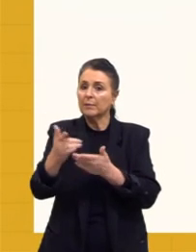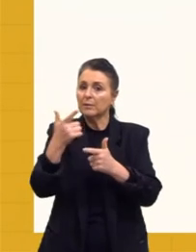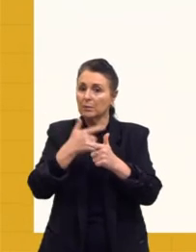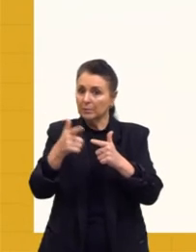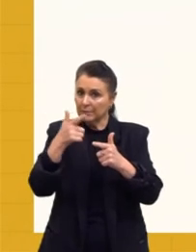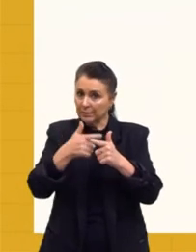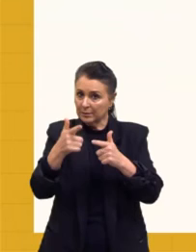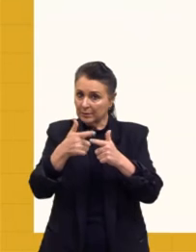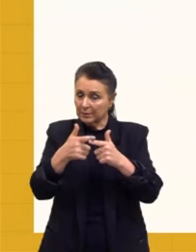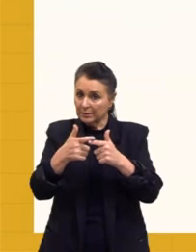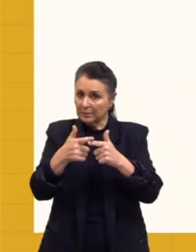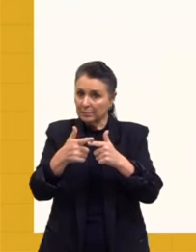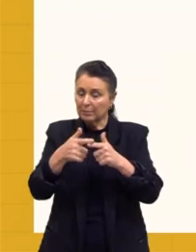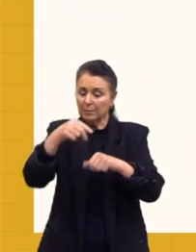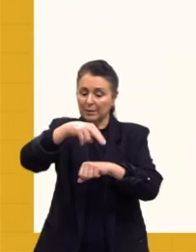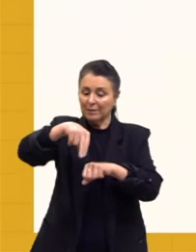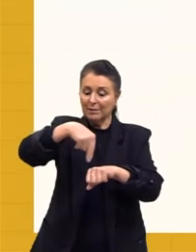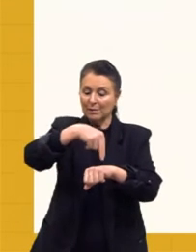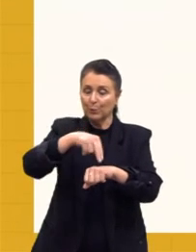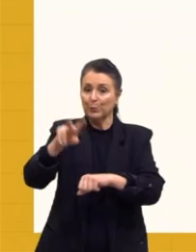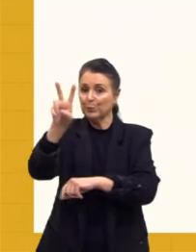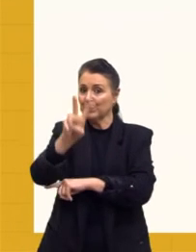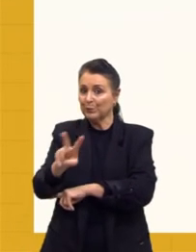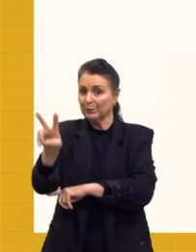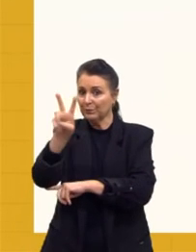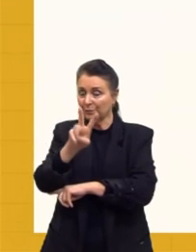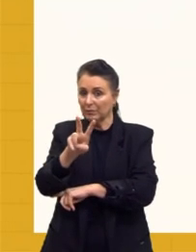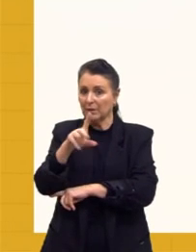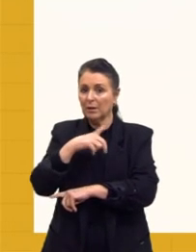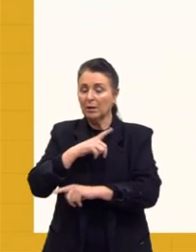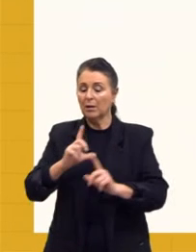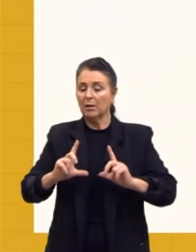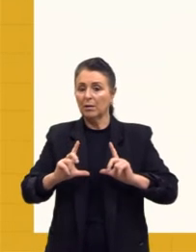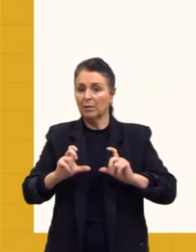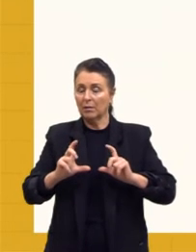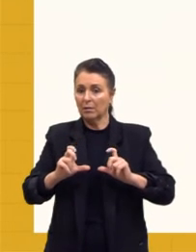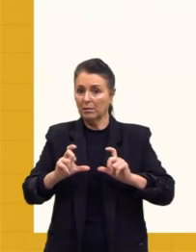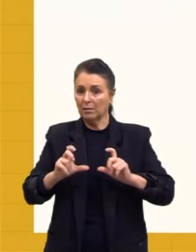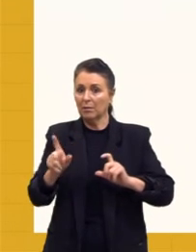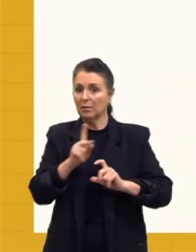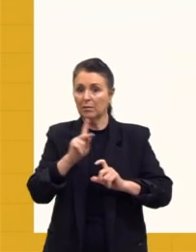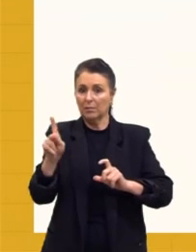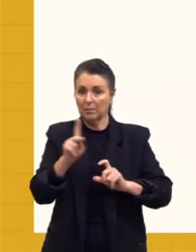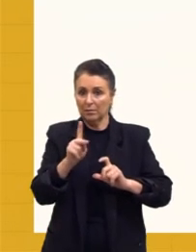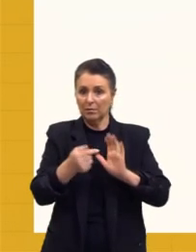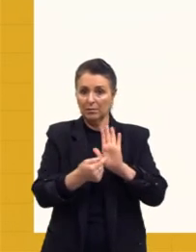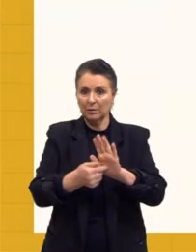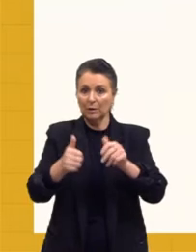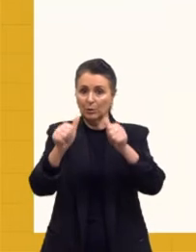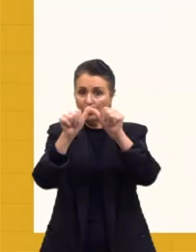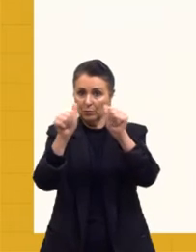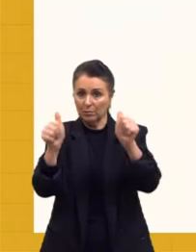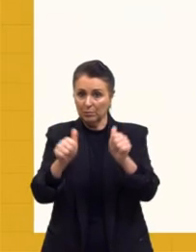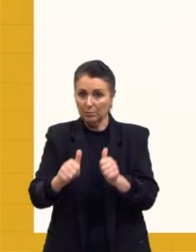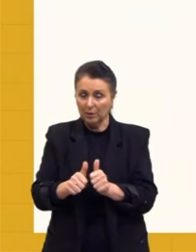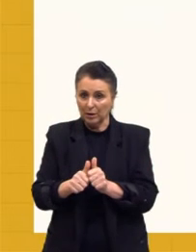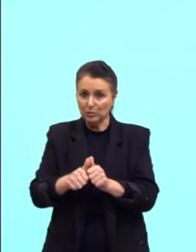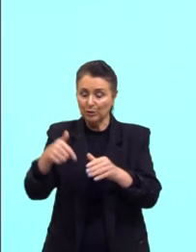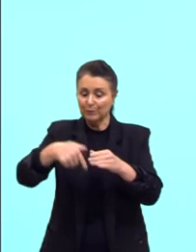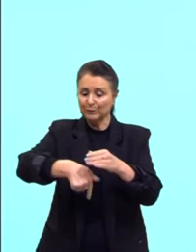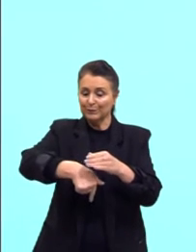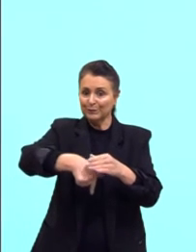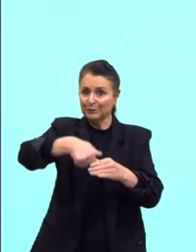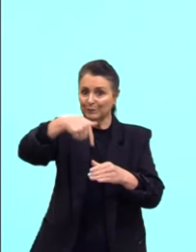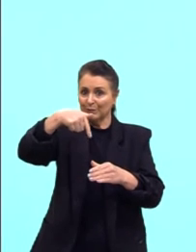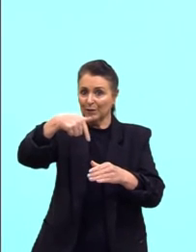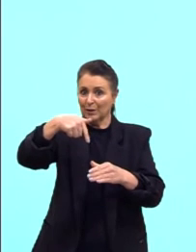o Paraná São venezuelana tá trago aqui algumas imagens da para vocês Justamente a as maiores reservas